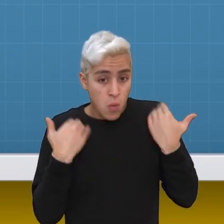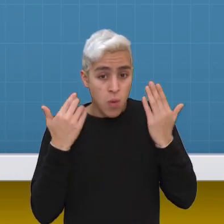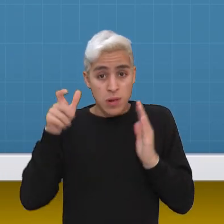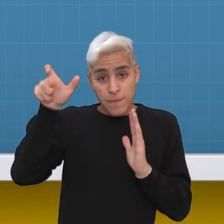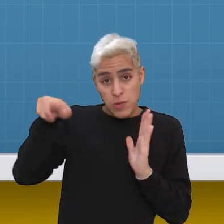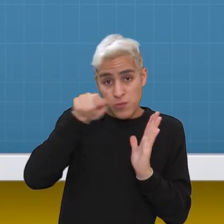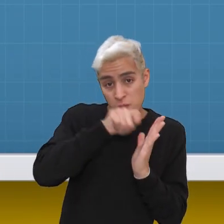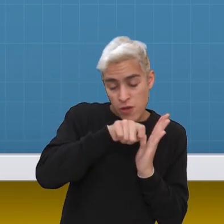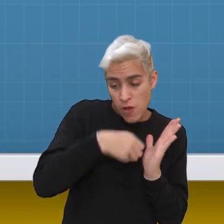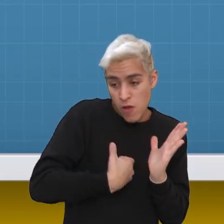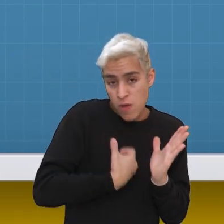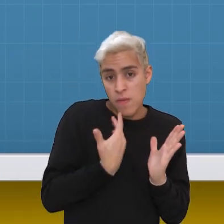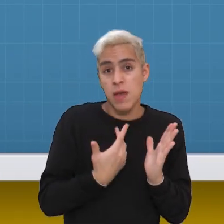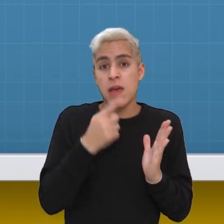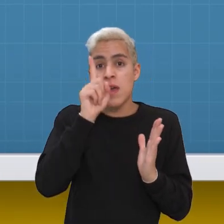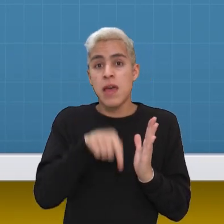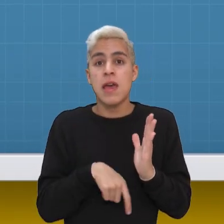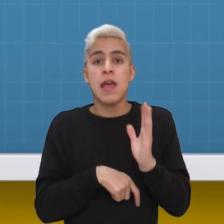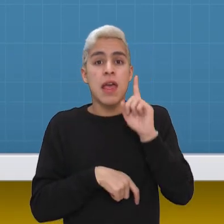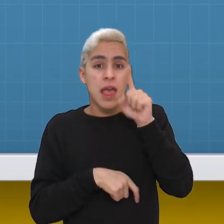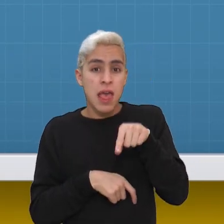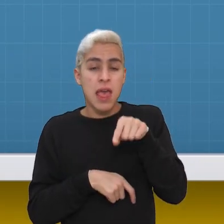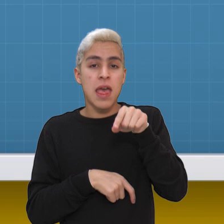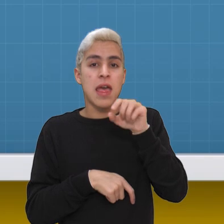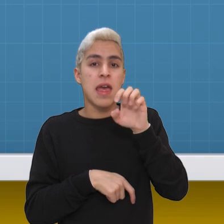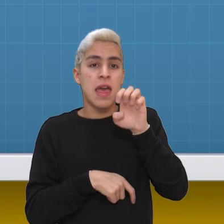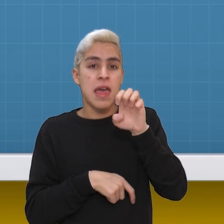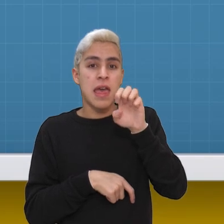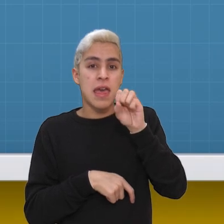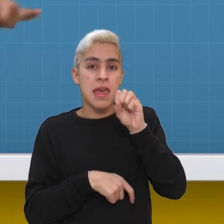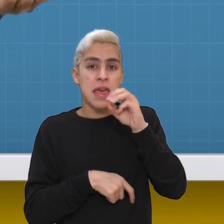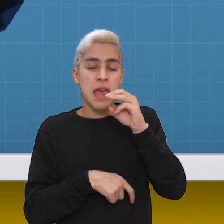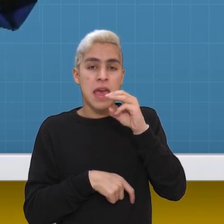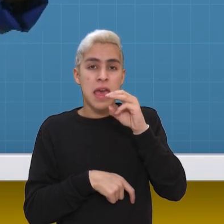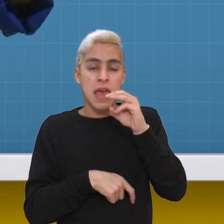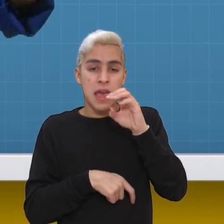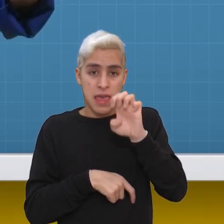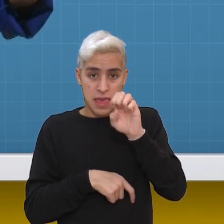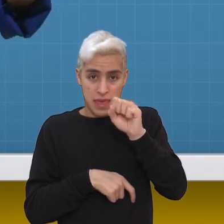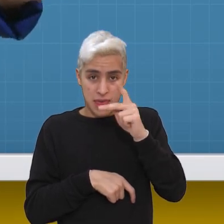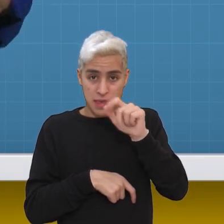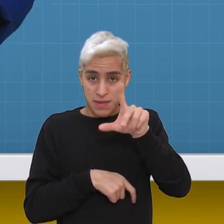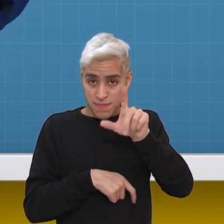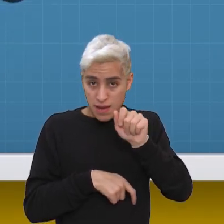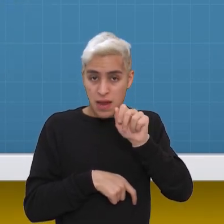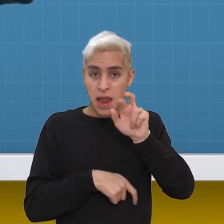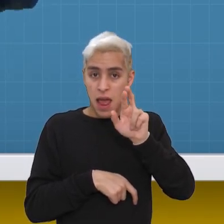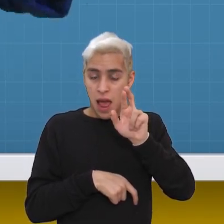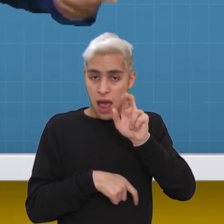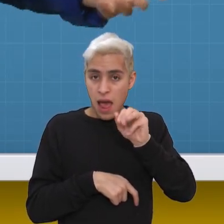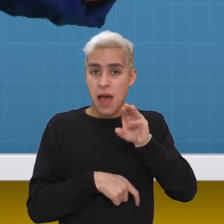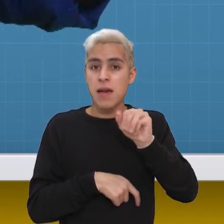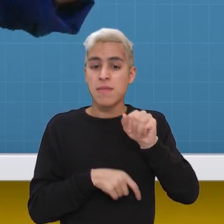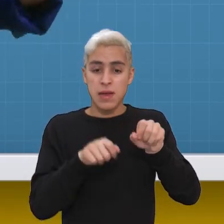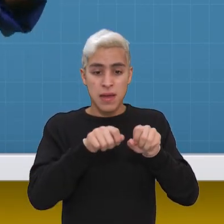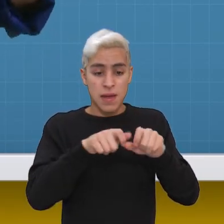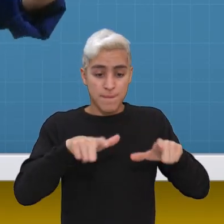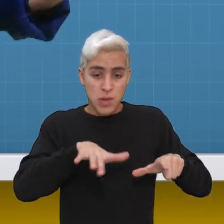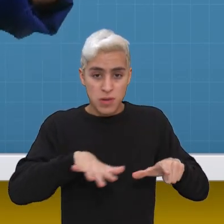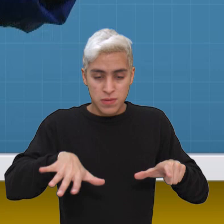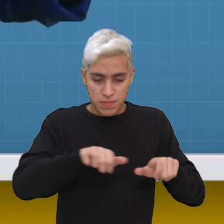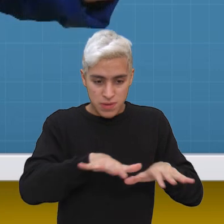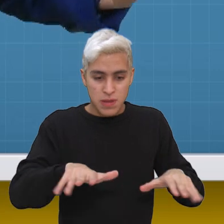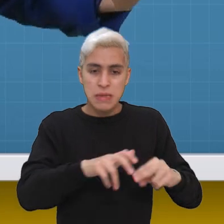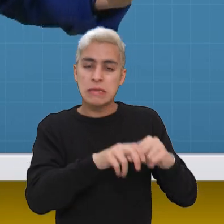poema foi criado, era espalha a rama pelo chão. Mas a gente vai ouvindo, e